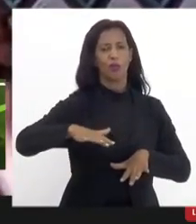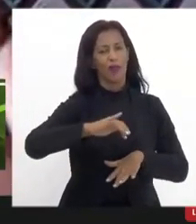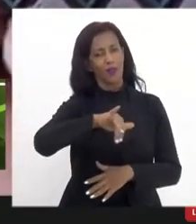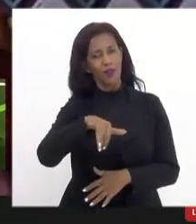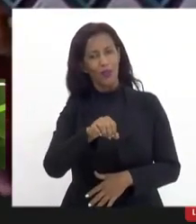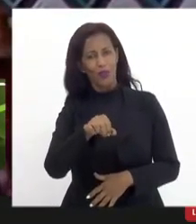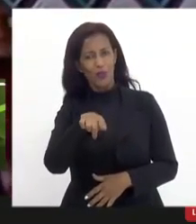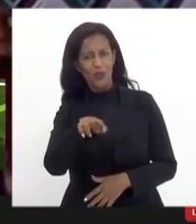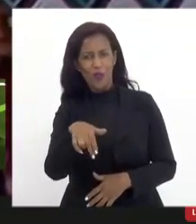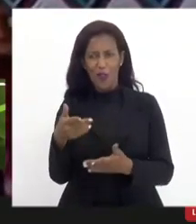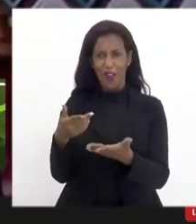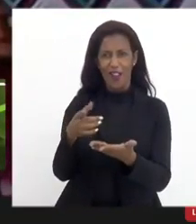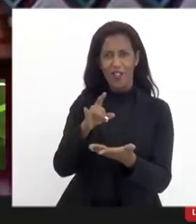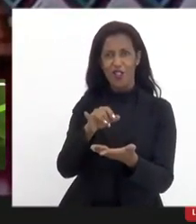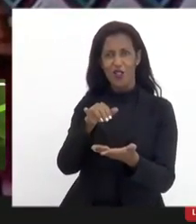Dione,